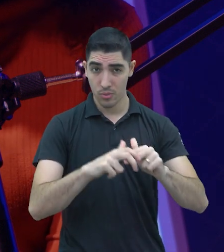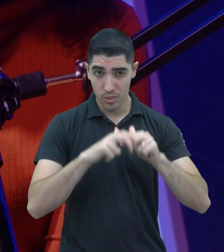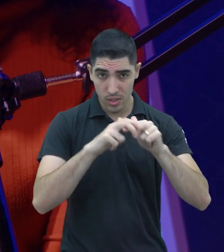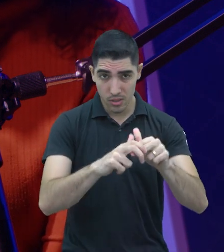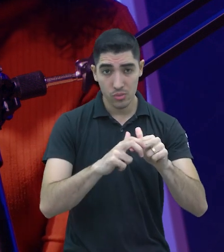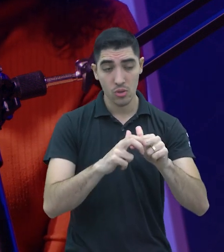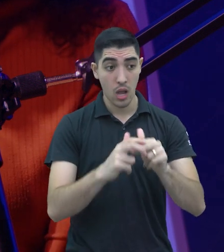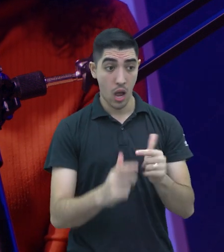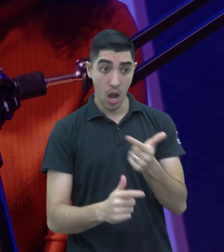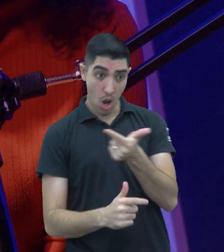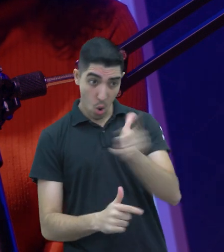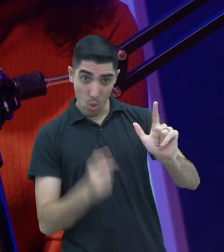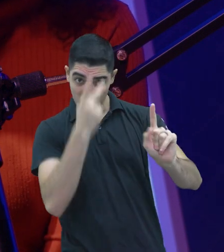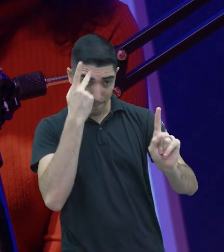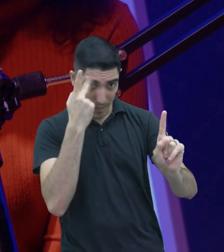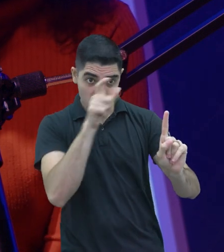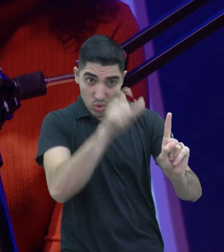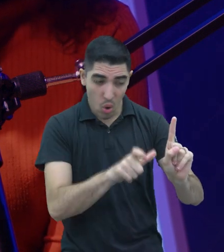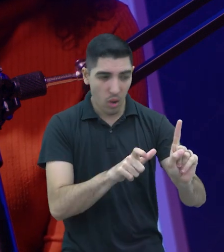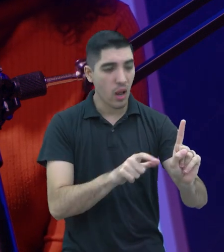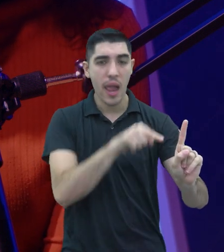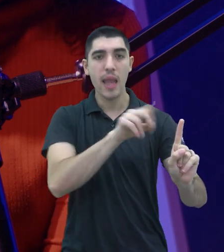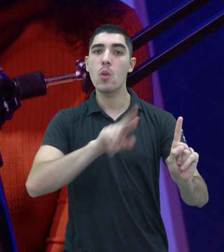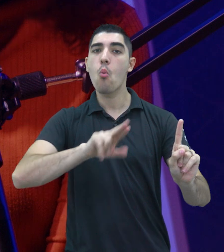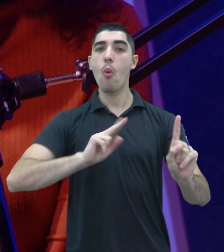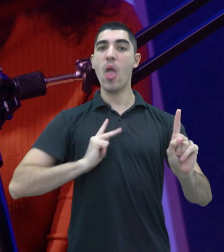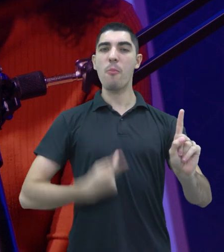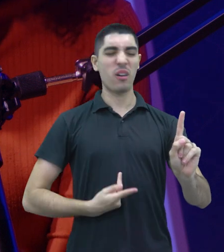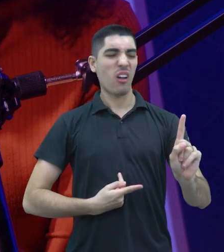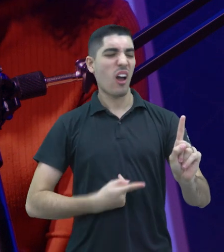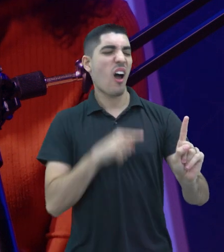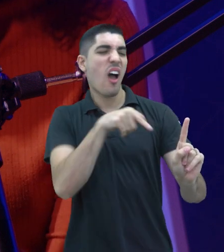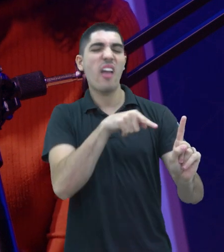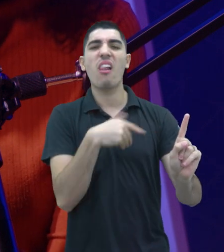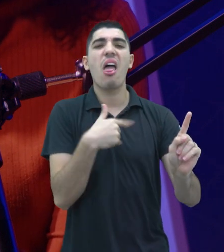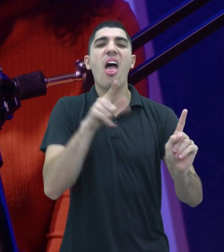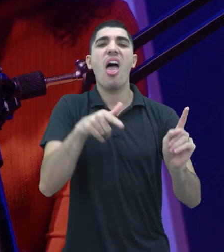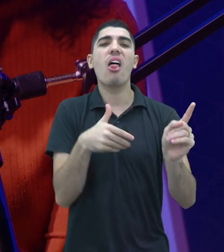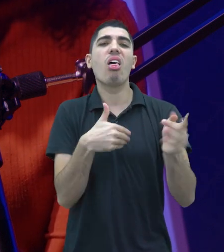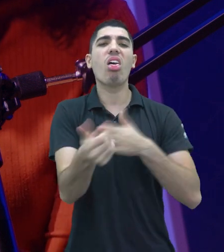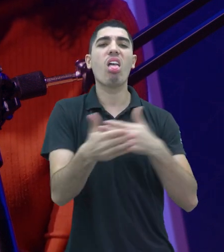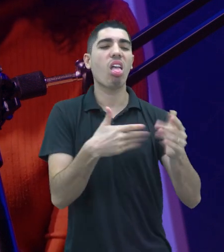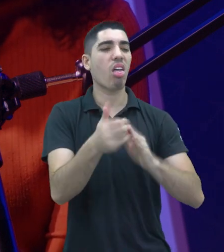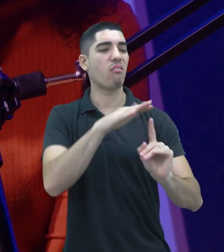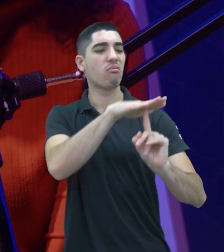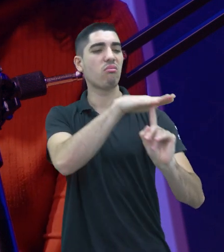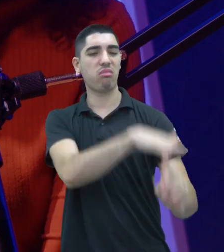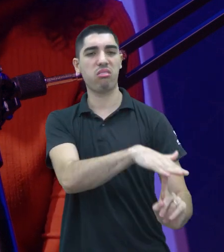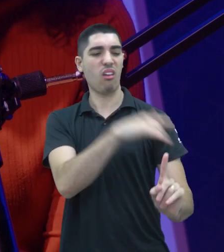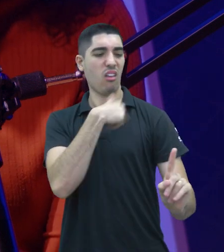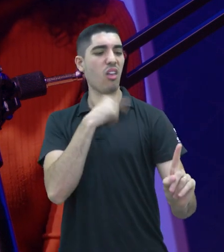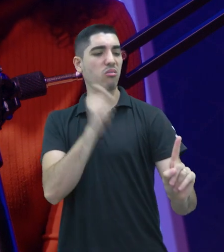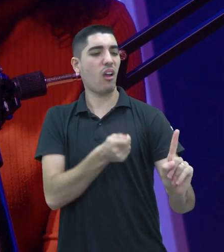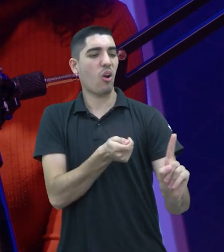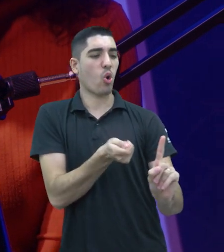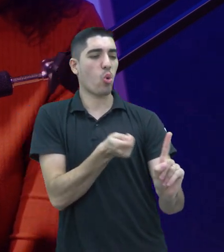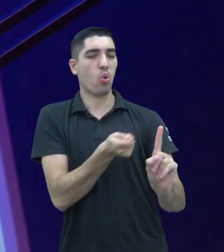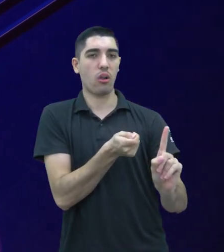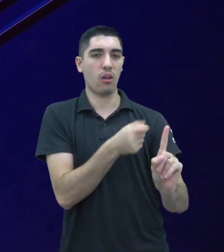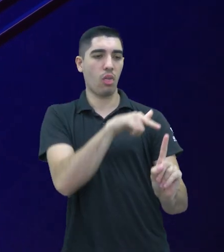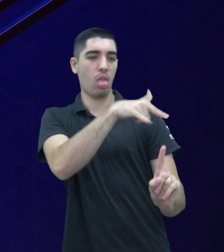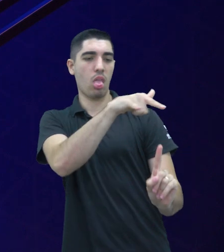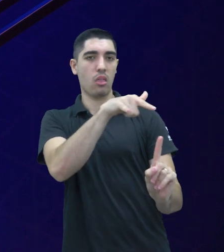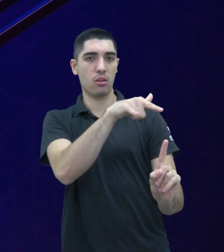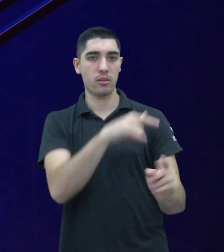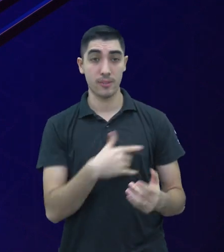Quando, portanto, né, o outro não é visto como uma pessoa, mas como uma coisa que eu manipulo. Então ela vai falar,